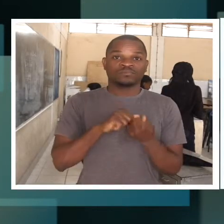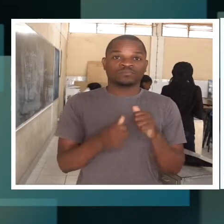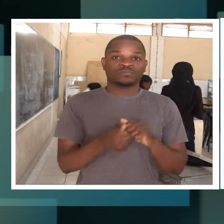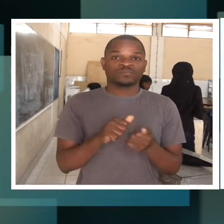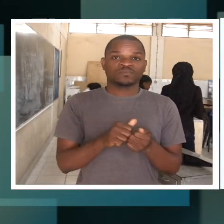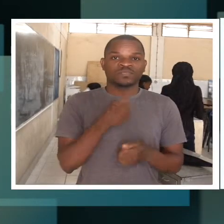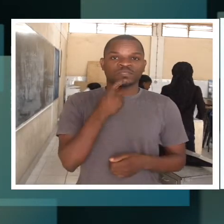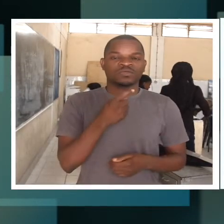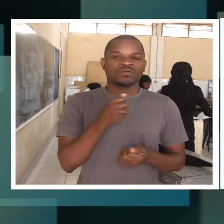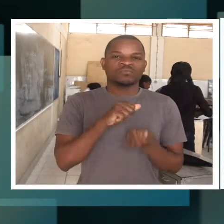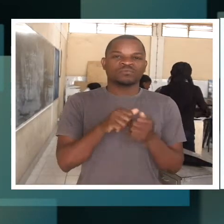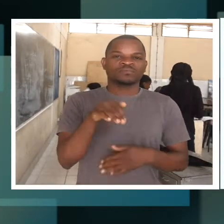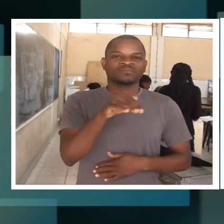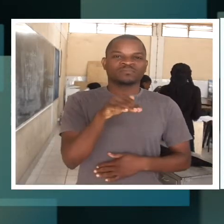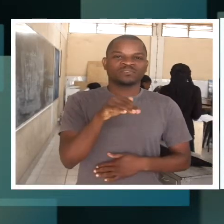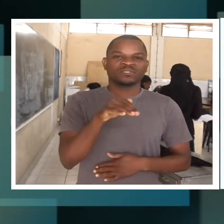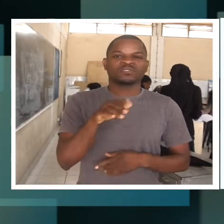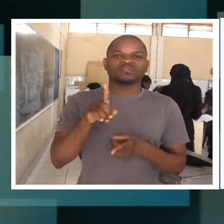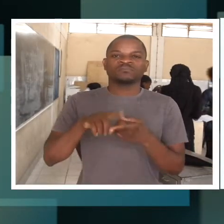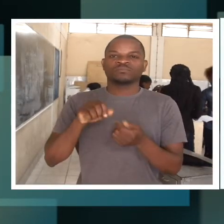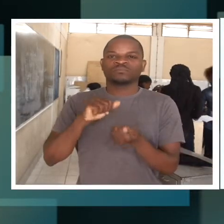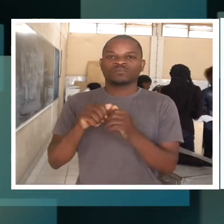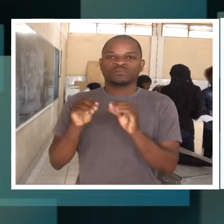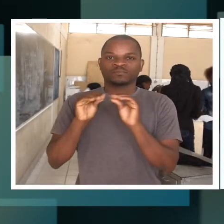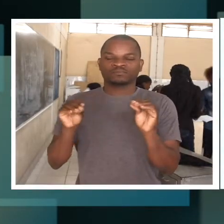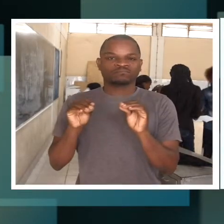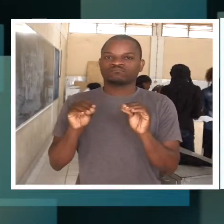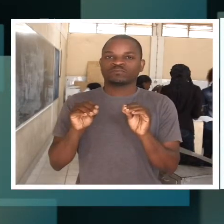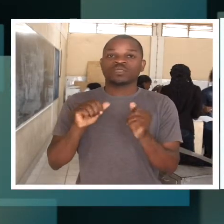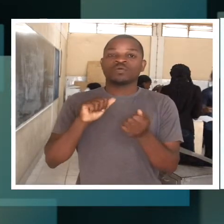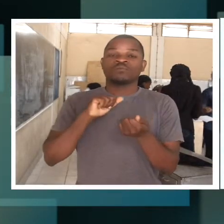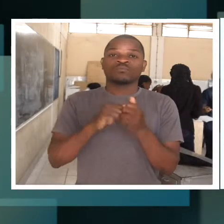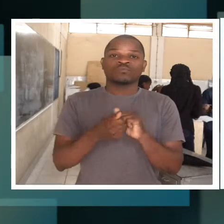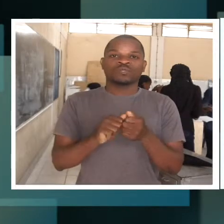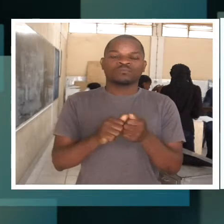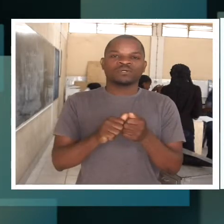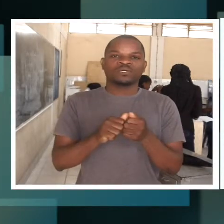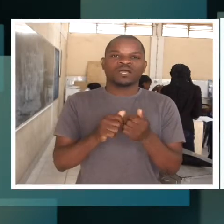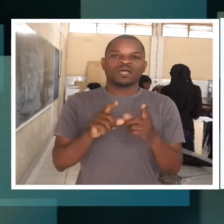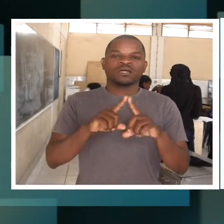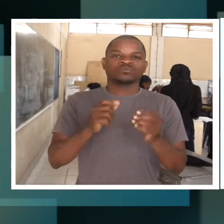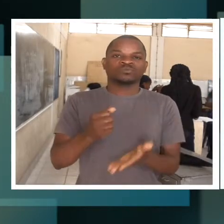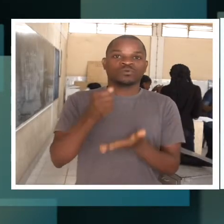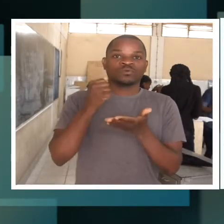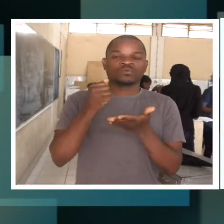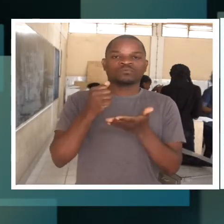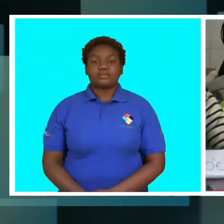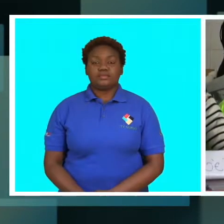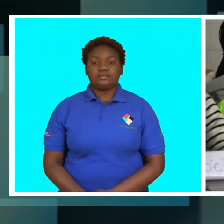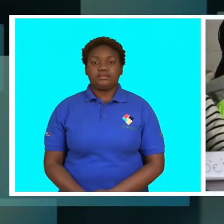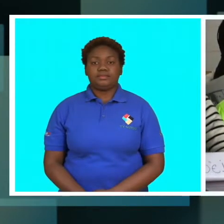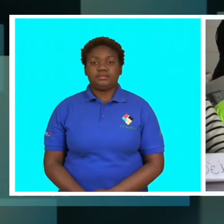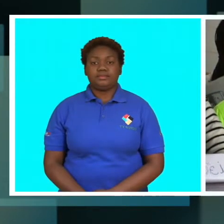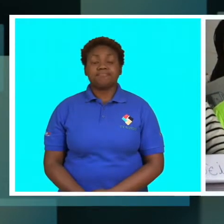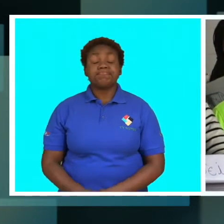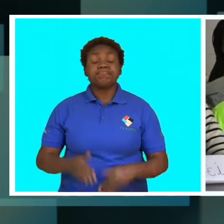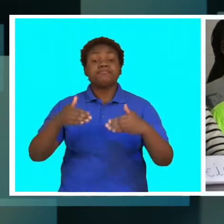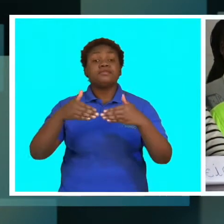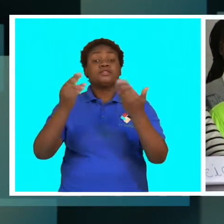olhar para este problema, não só como um problema social, educacional, mas também como um problema econômico. O Dia